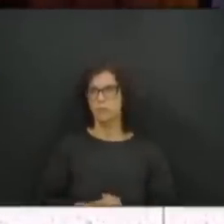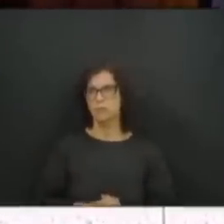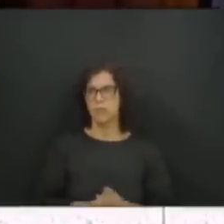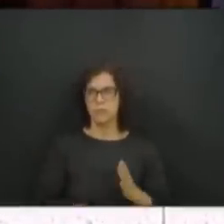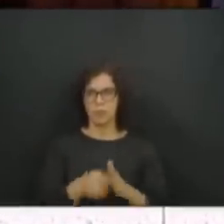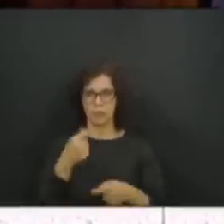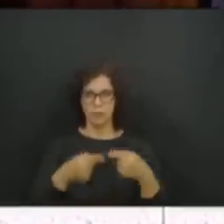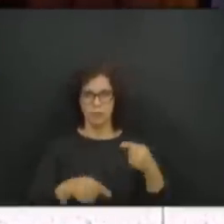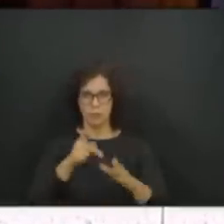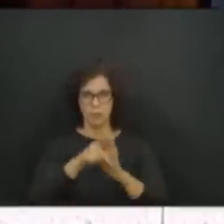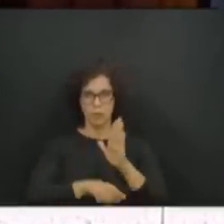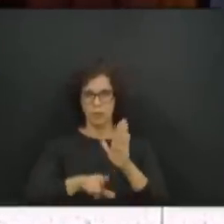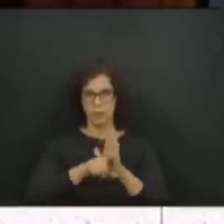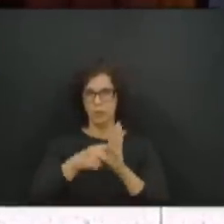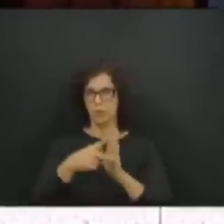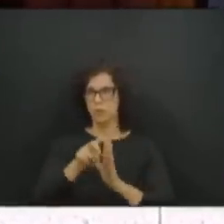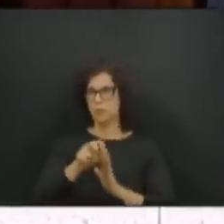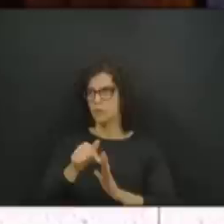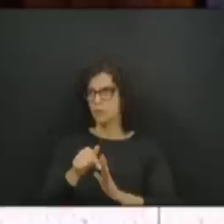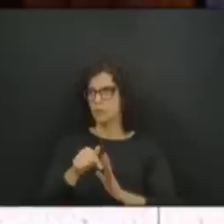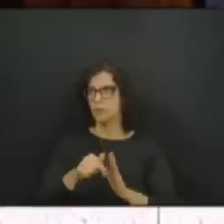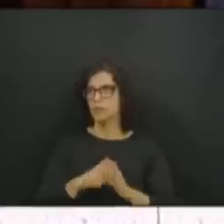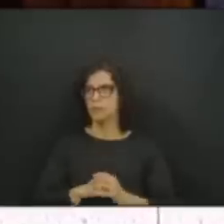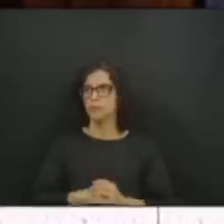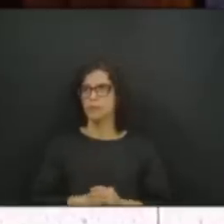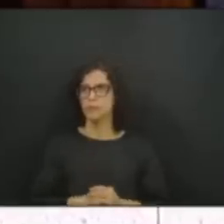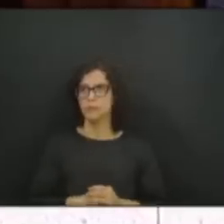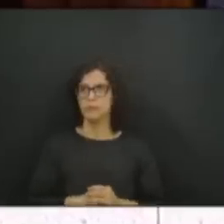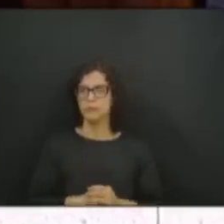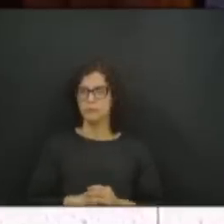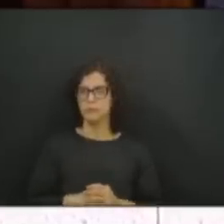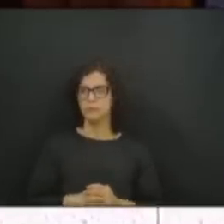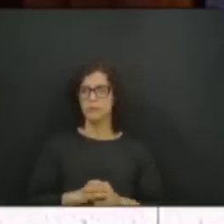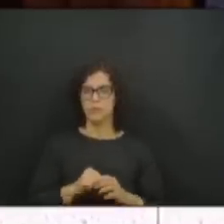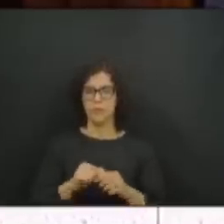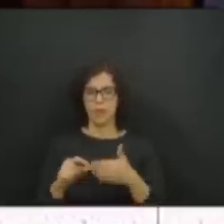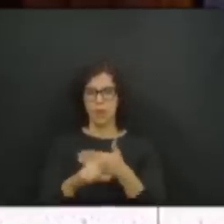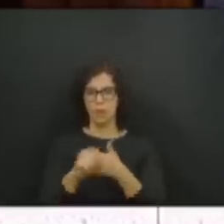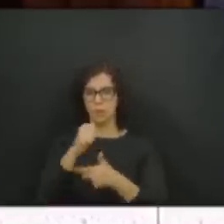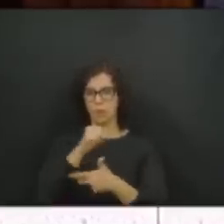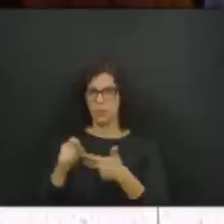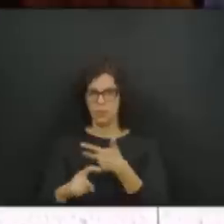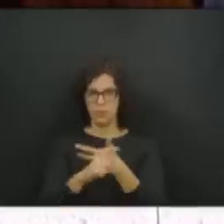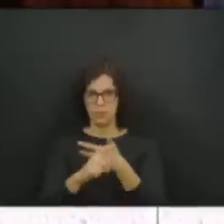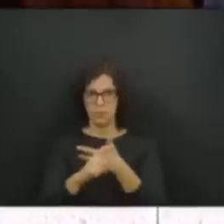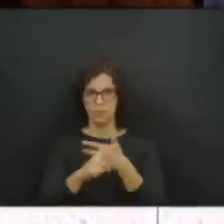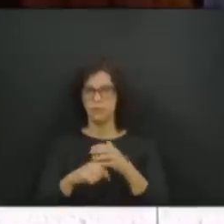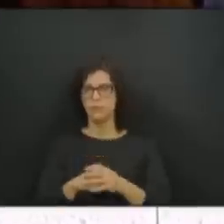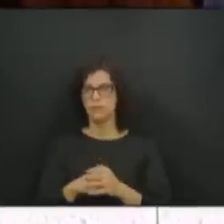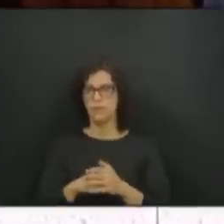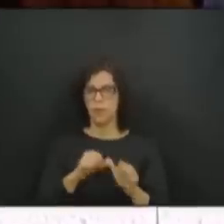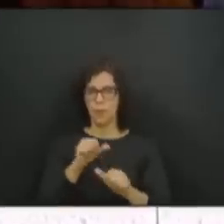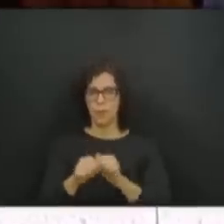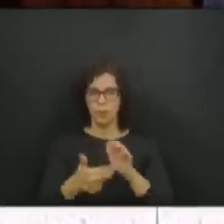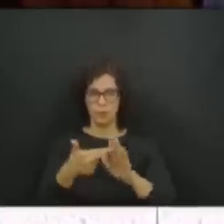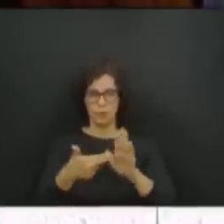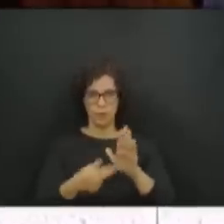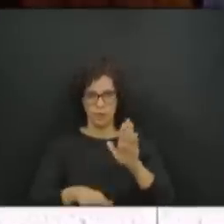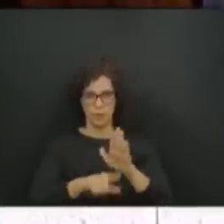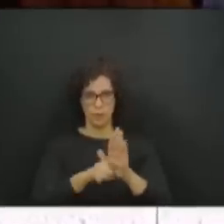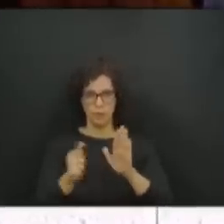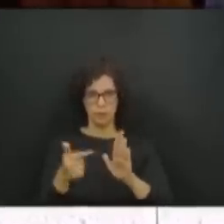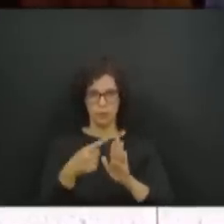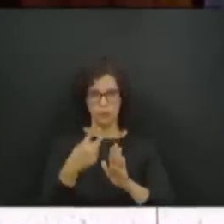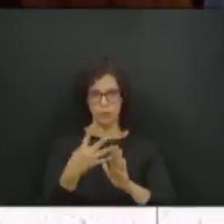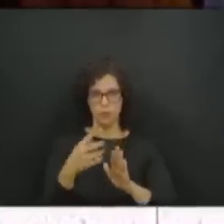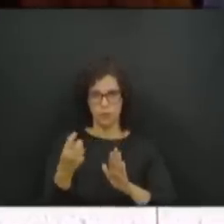primeira discussão do projeto de lei 257 a autoria Poder Executivo altera dispositivos da